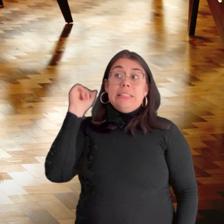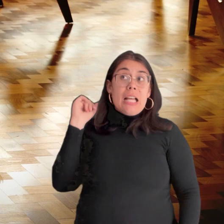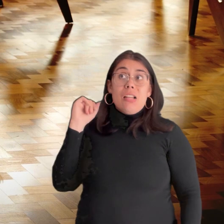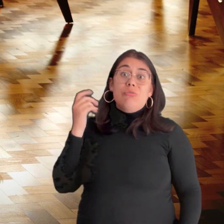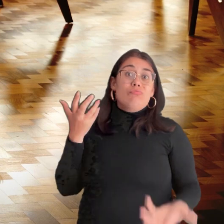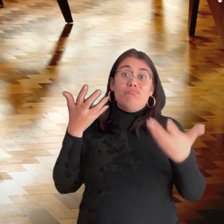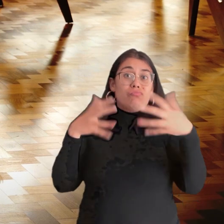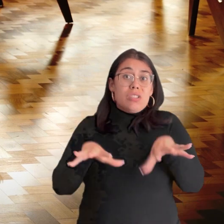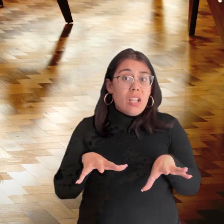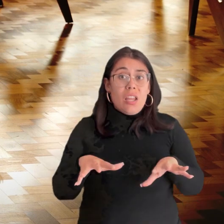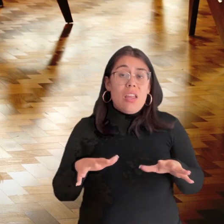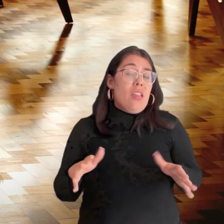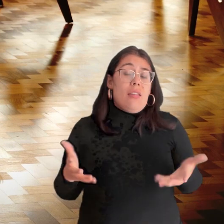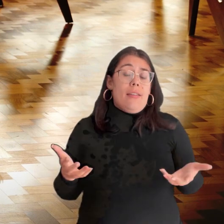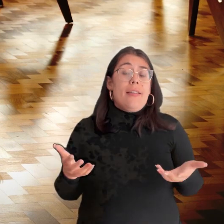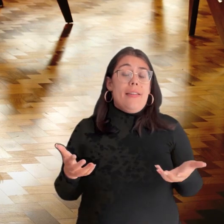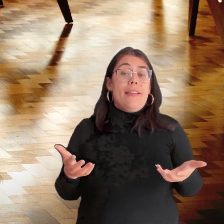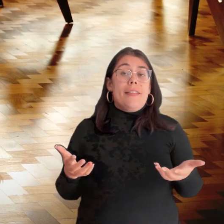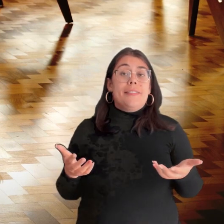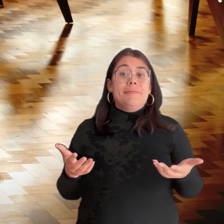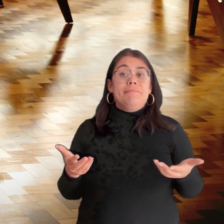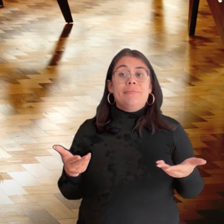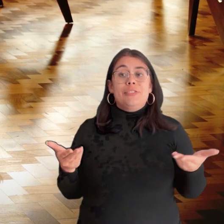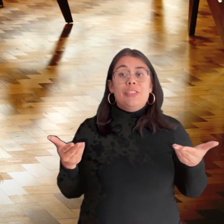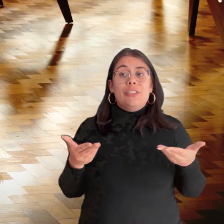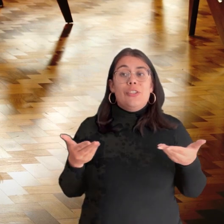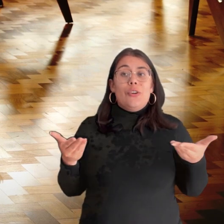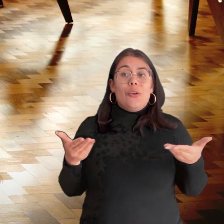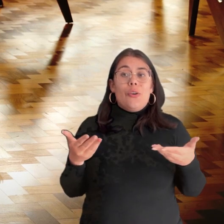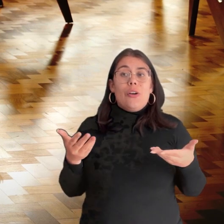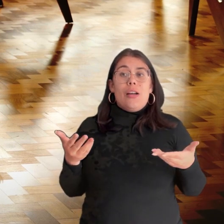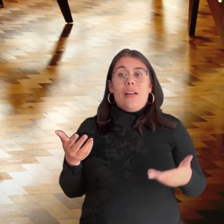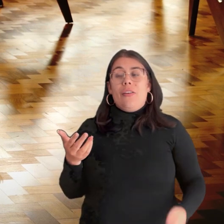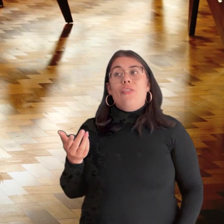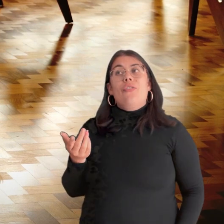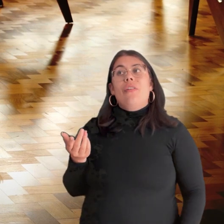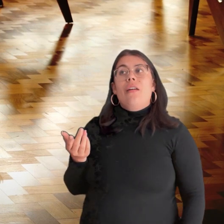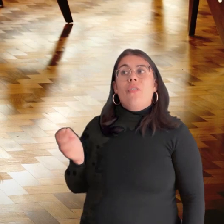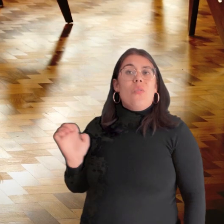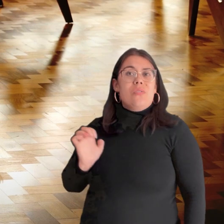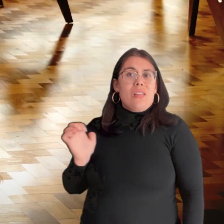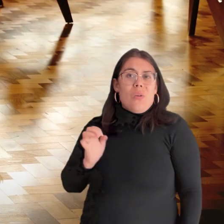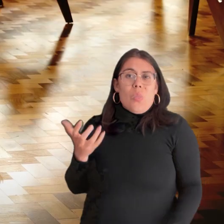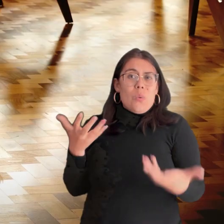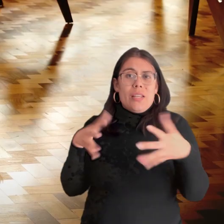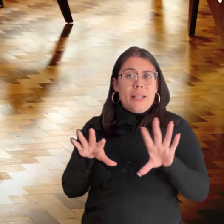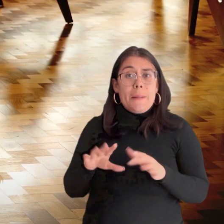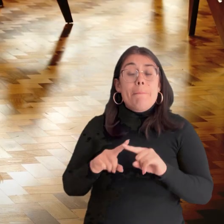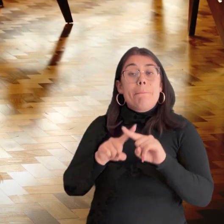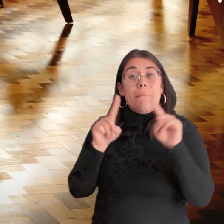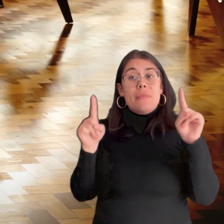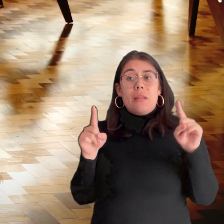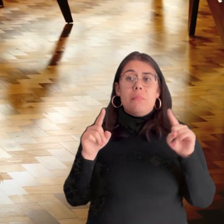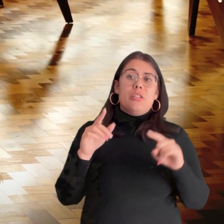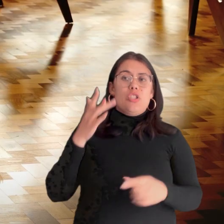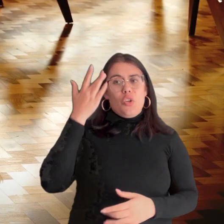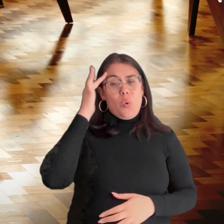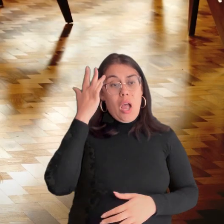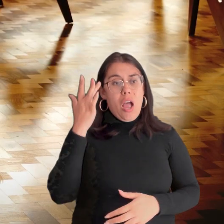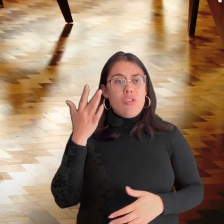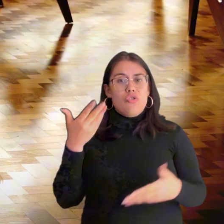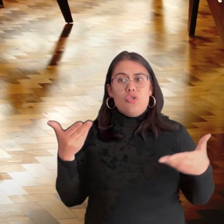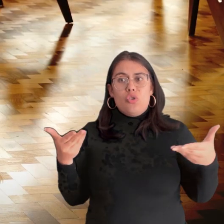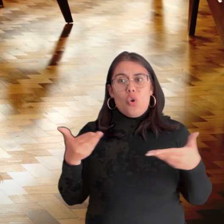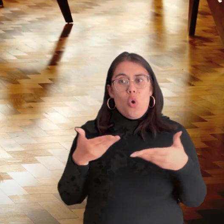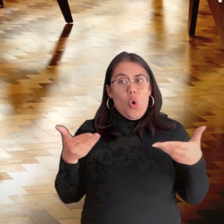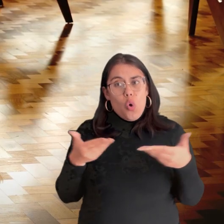a classe média não tinha essas ambições, né? E de certa maneira eu acho uma sorte, porque é uma preciosidade o que tem lá